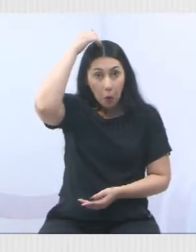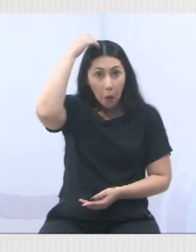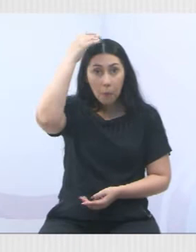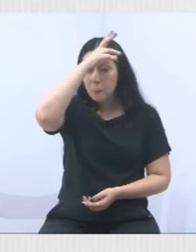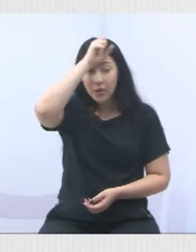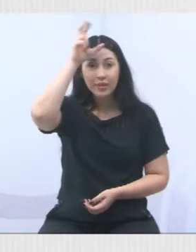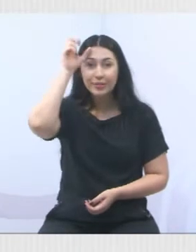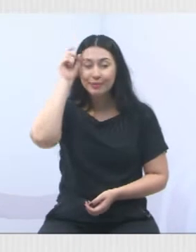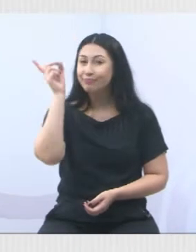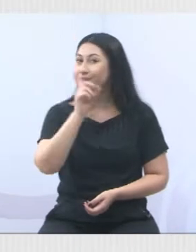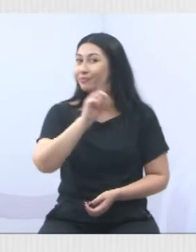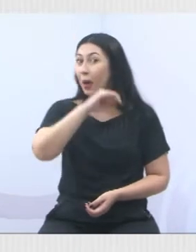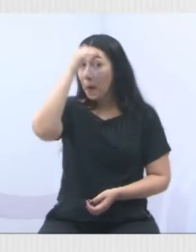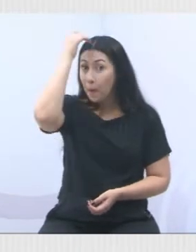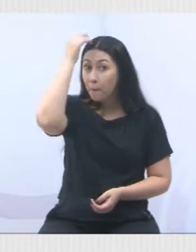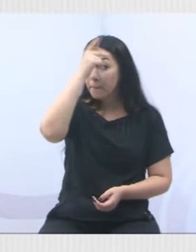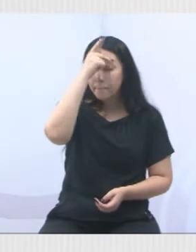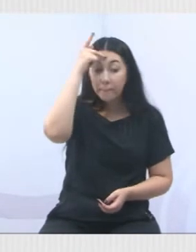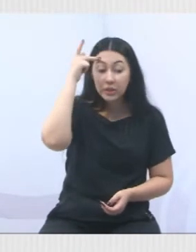Próximo.